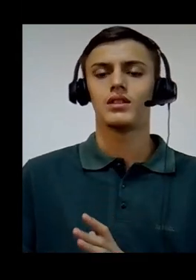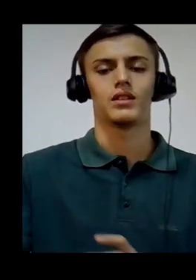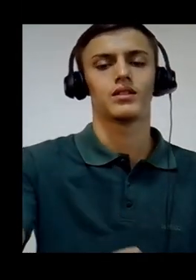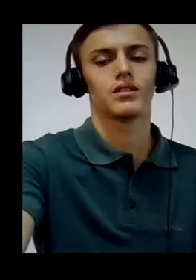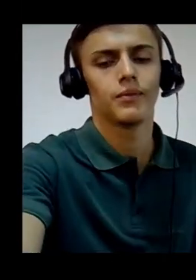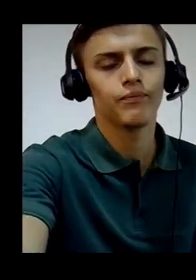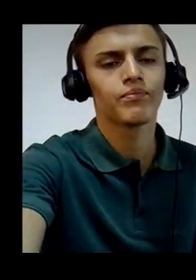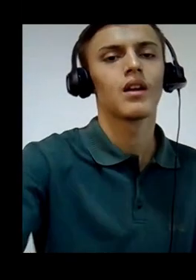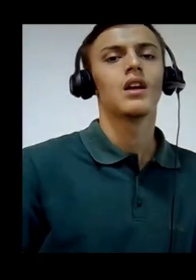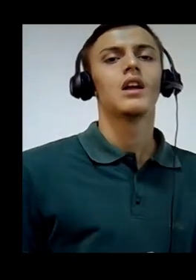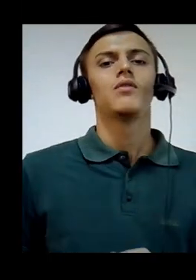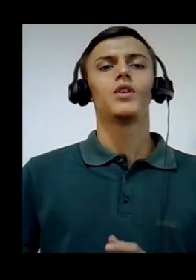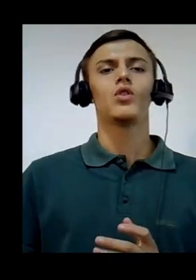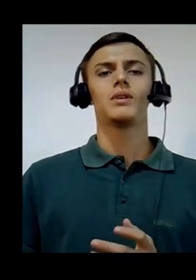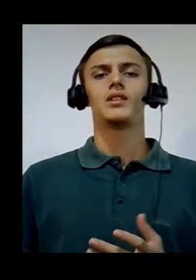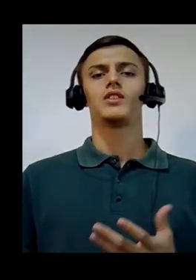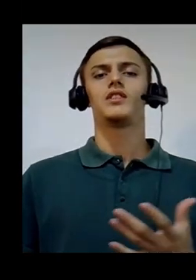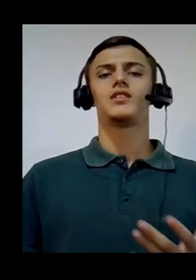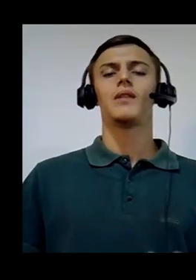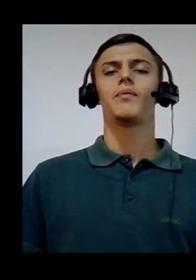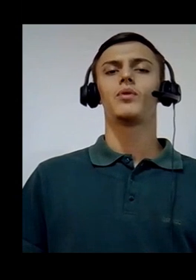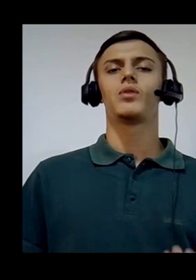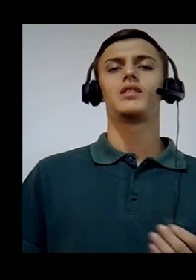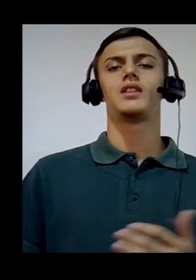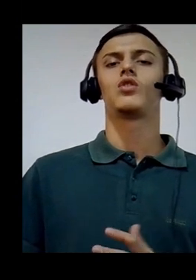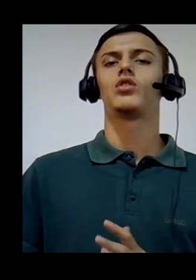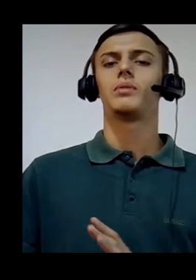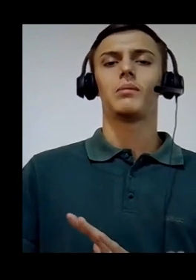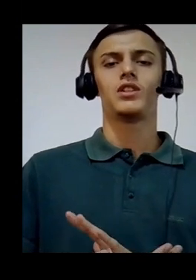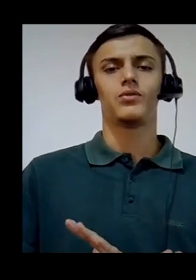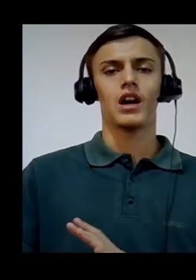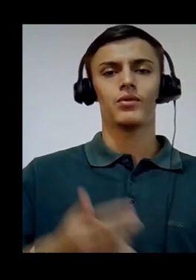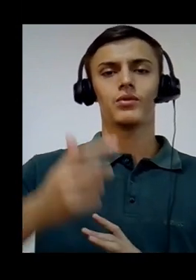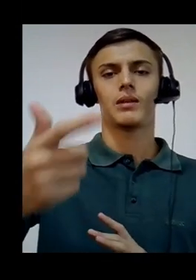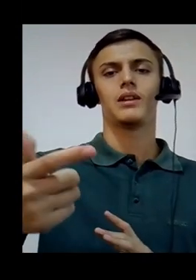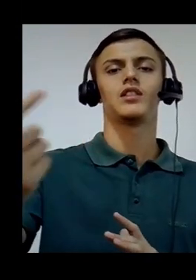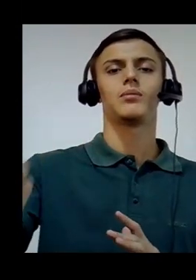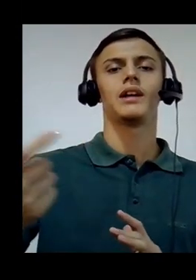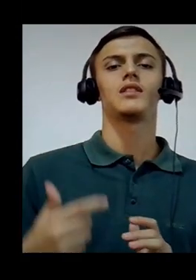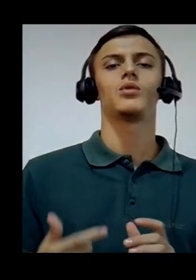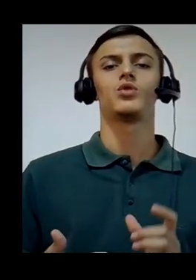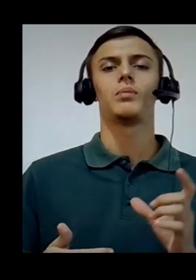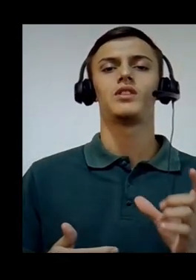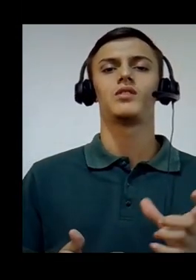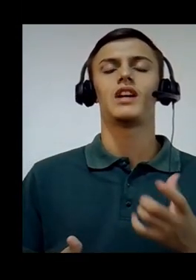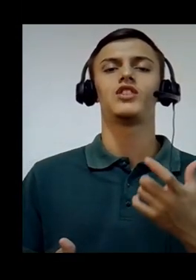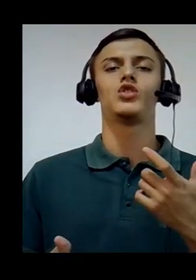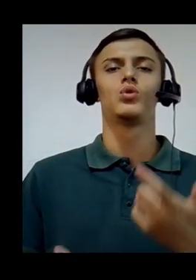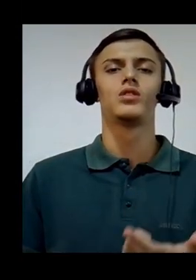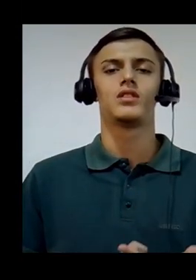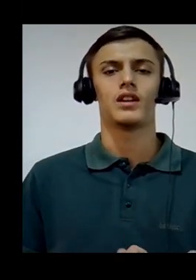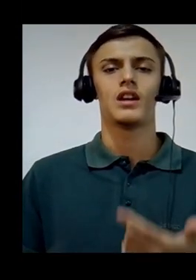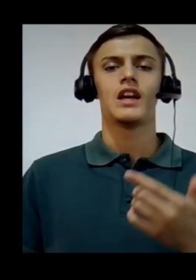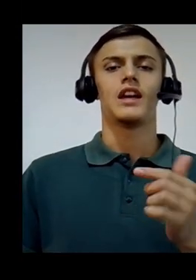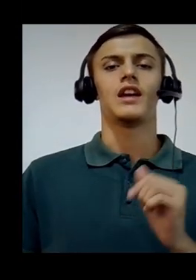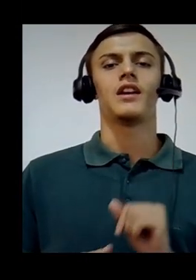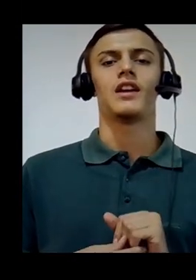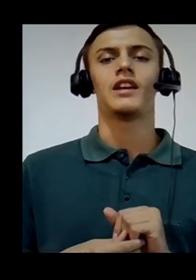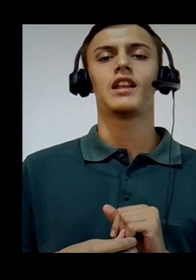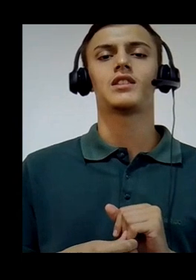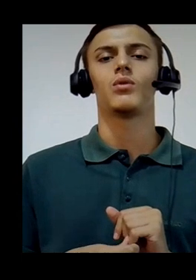tudo dentro das linhas. Então, começando, a gente sempre procura ser economicamente viável, estabelecendo uma relação de competitividade